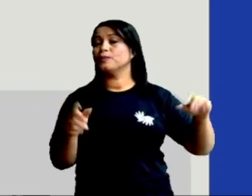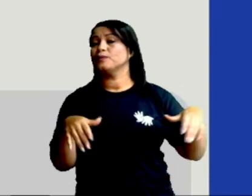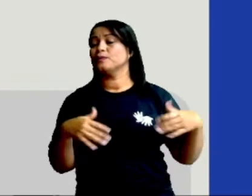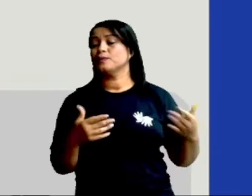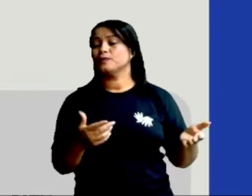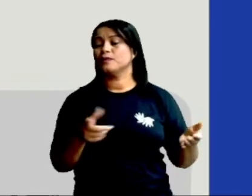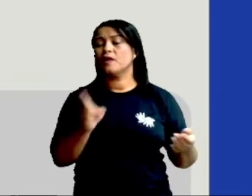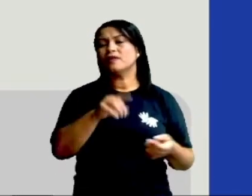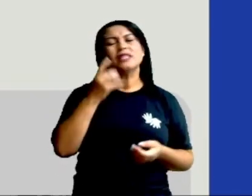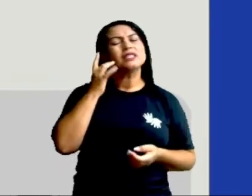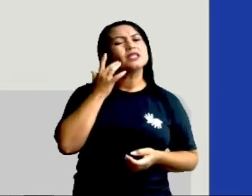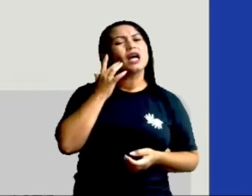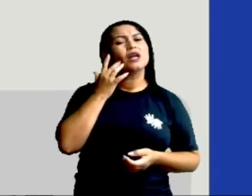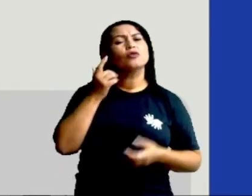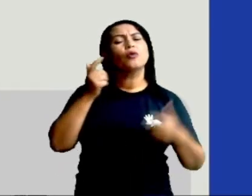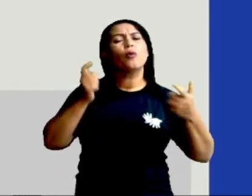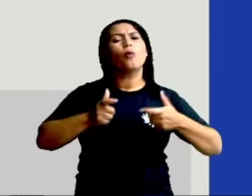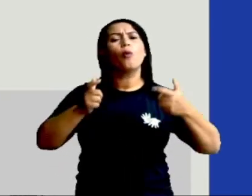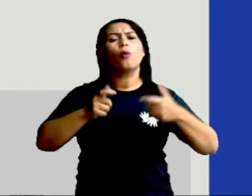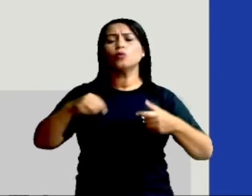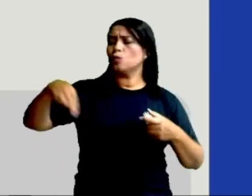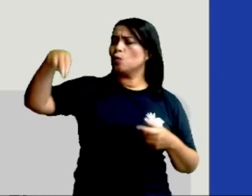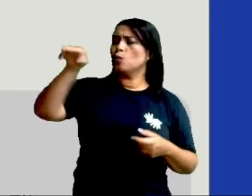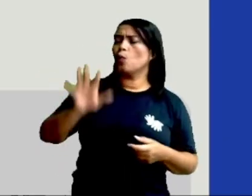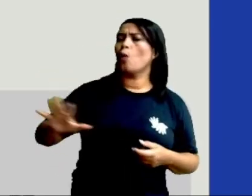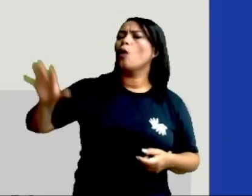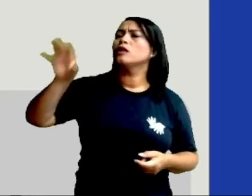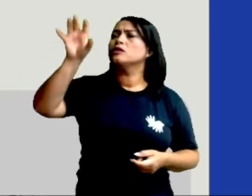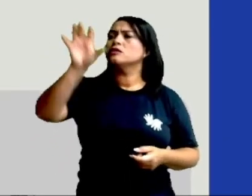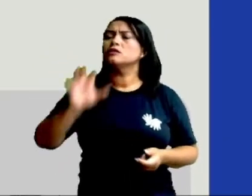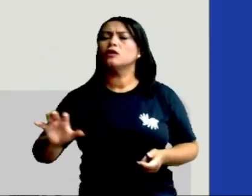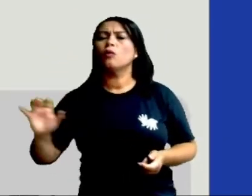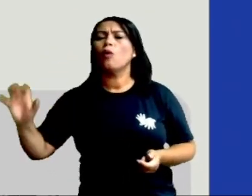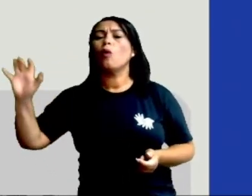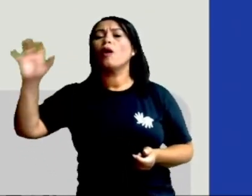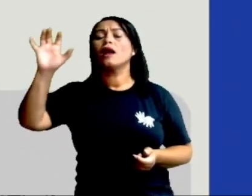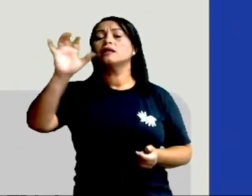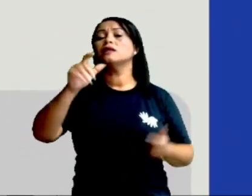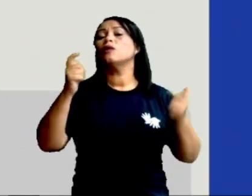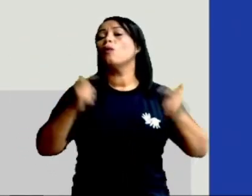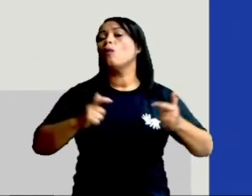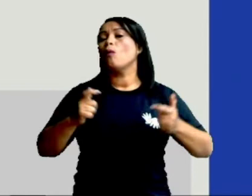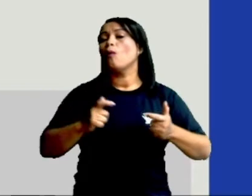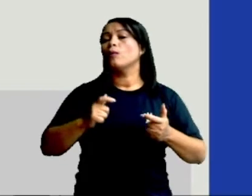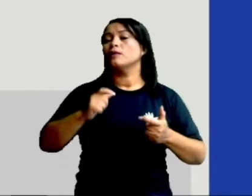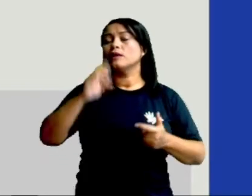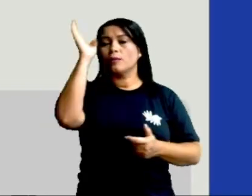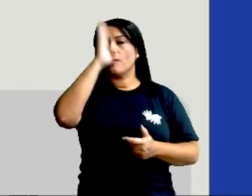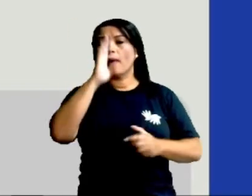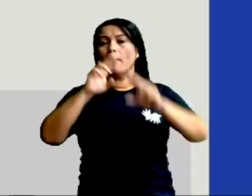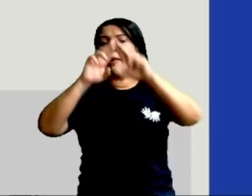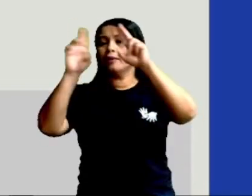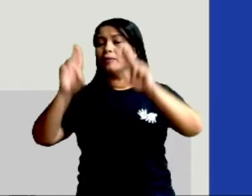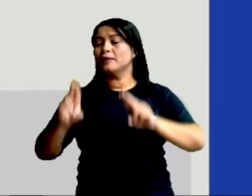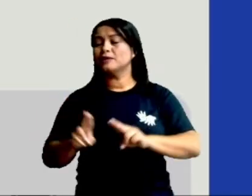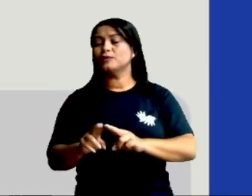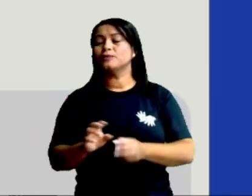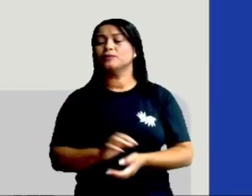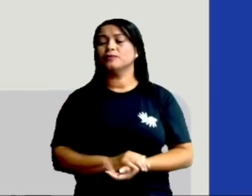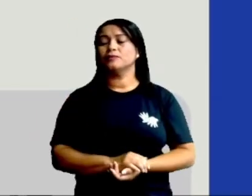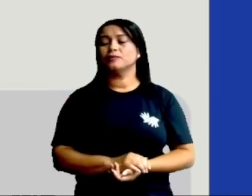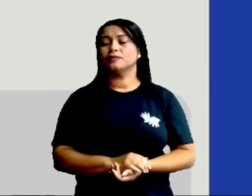então para vocês acham que o Nordeste fica em qual localização aí do mapa do Brasil